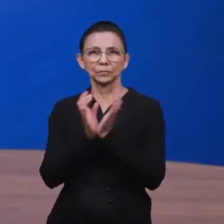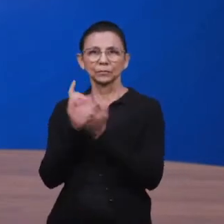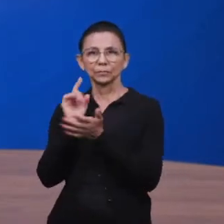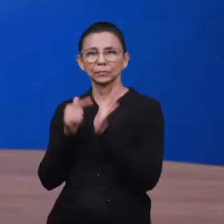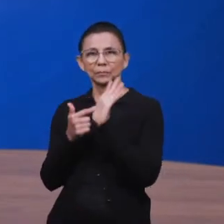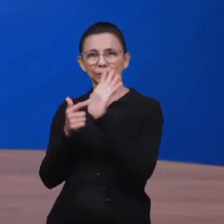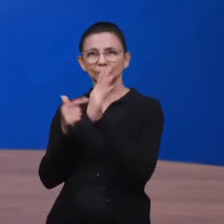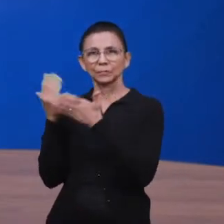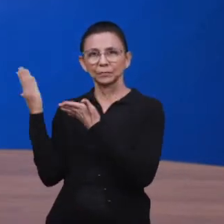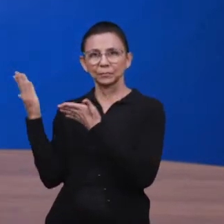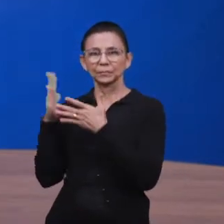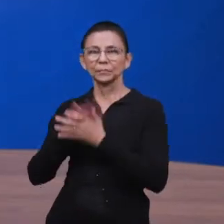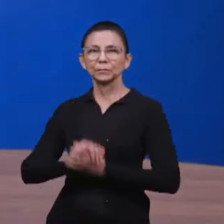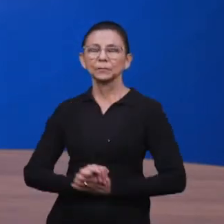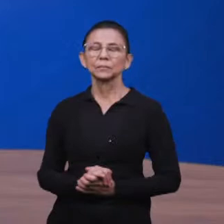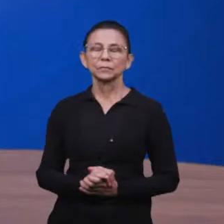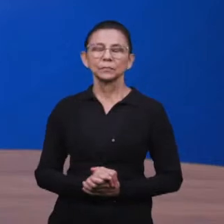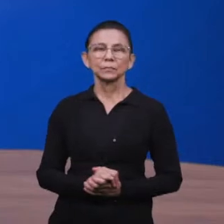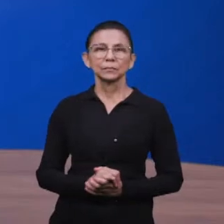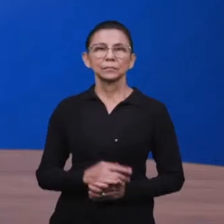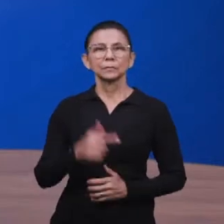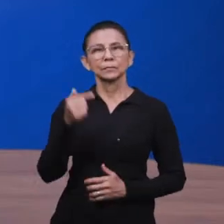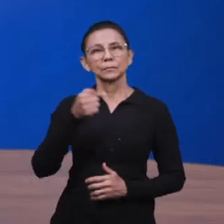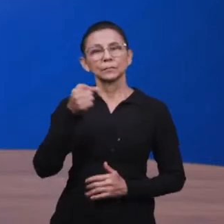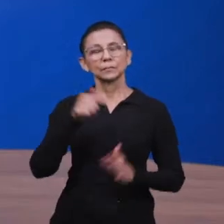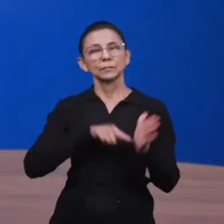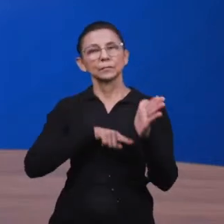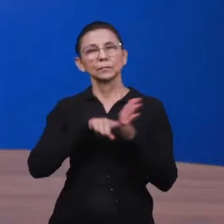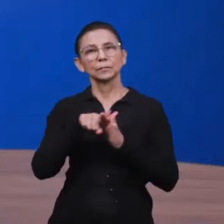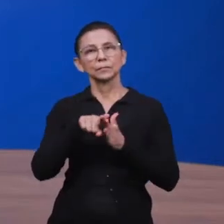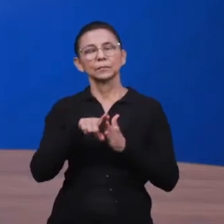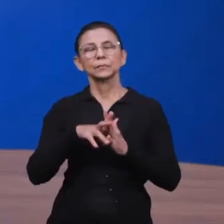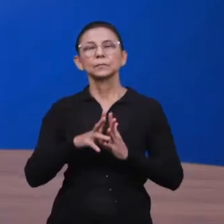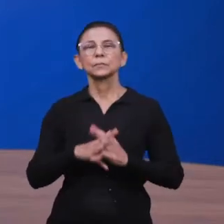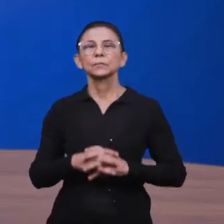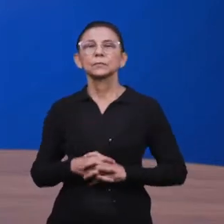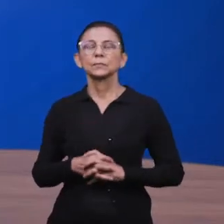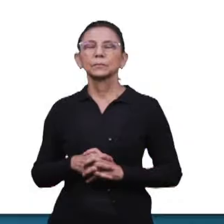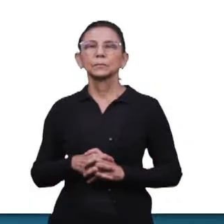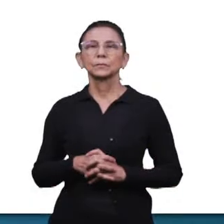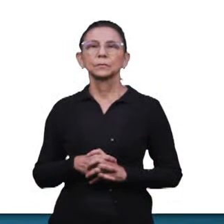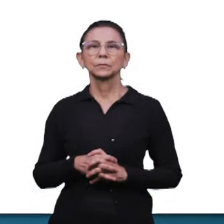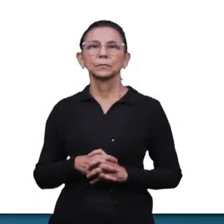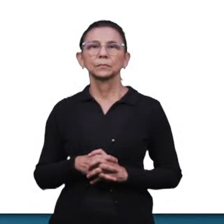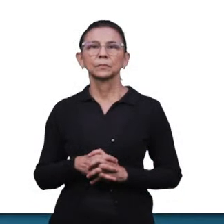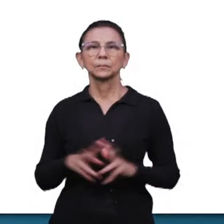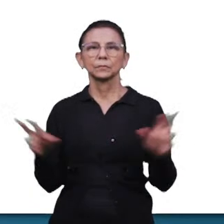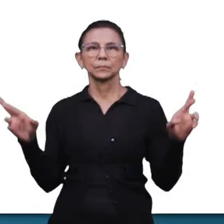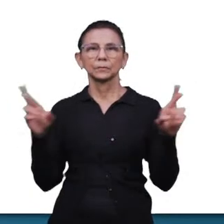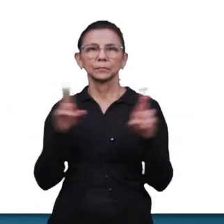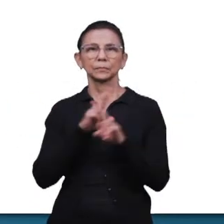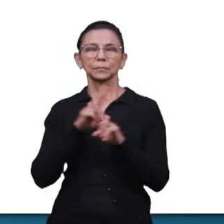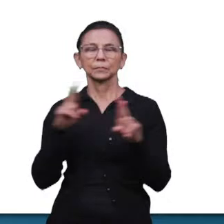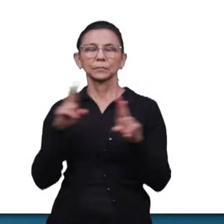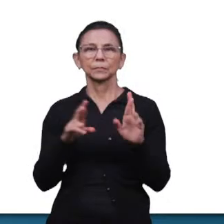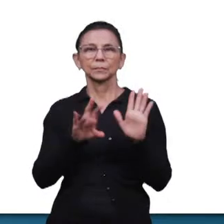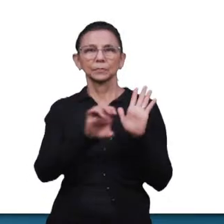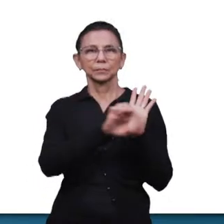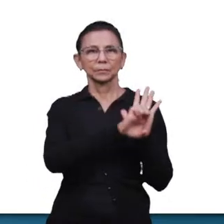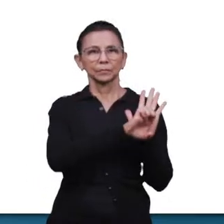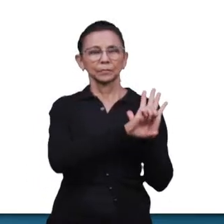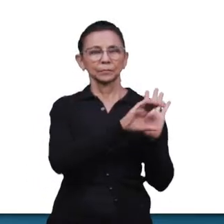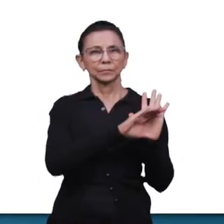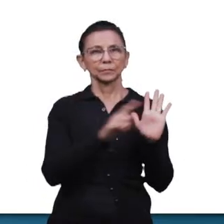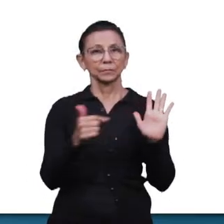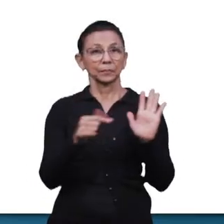adolescentes, e que essa pergunta é a nossa 7ª pergunta, e ela diz assim: faça uma relação do texto de Êxodo,